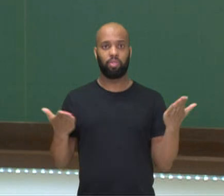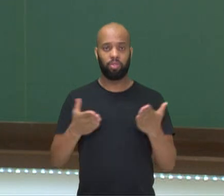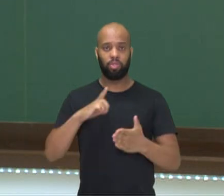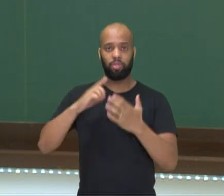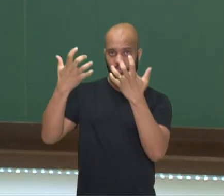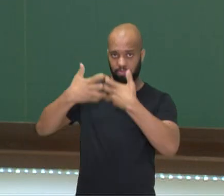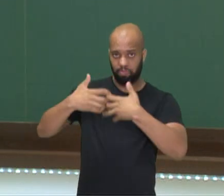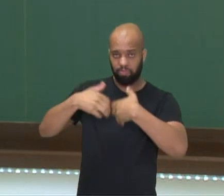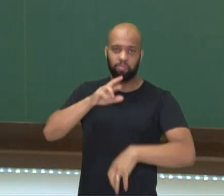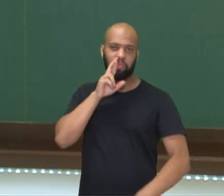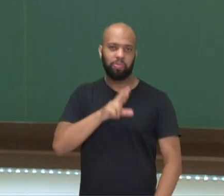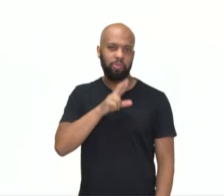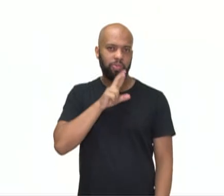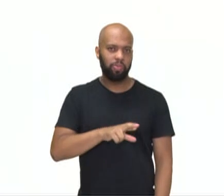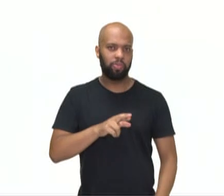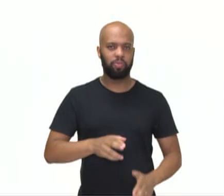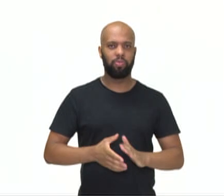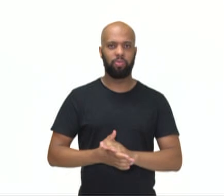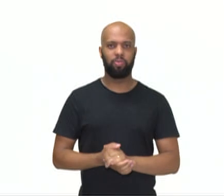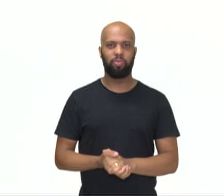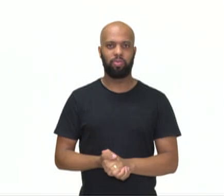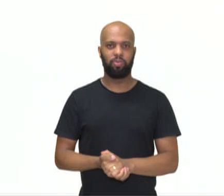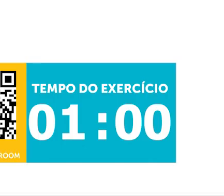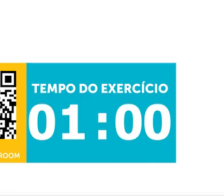A ver?